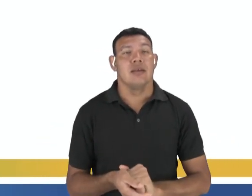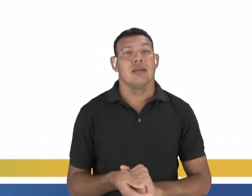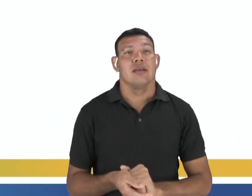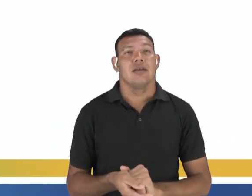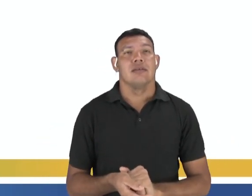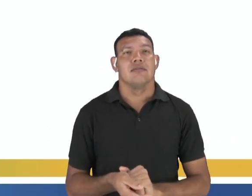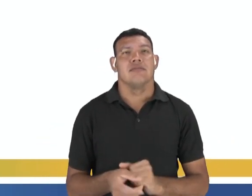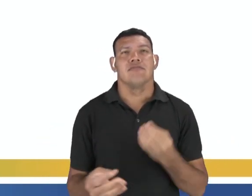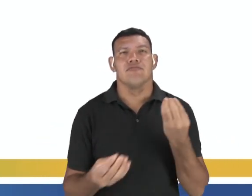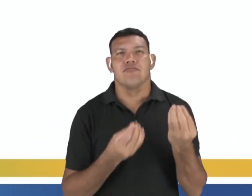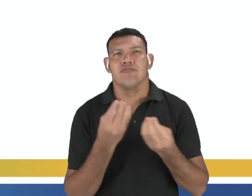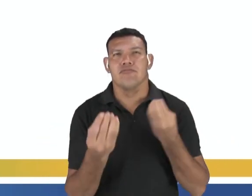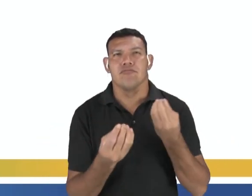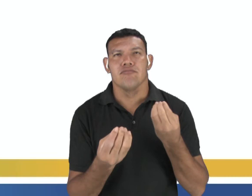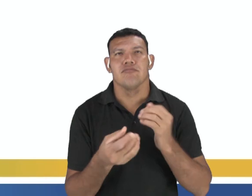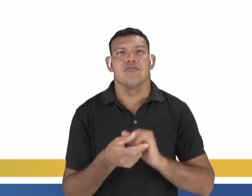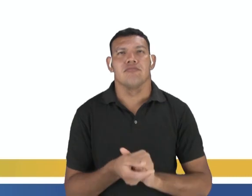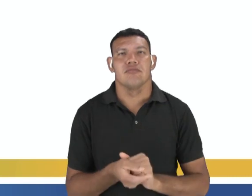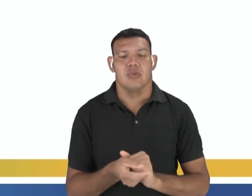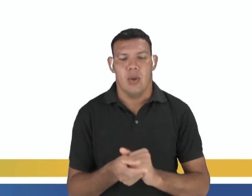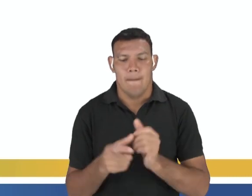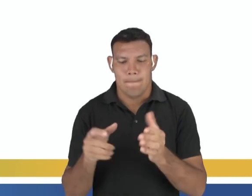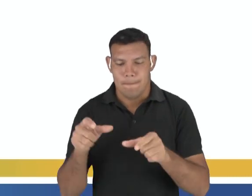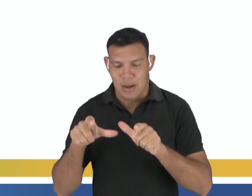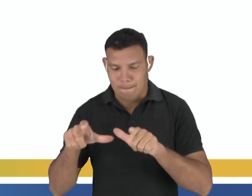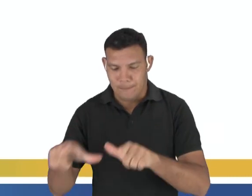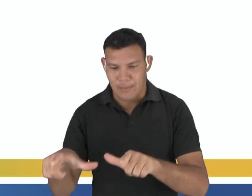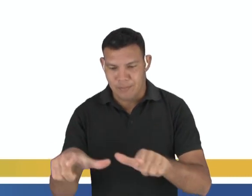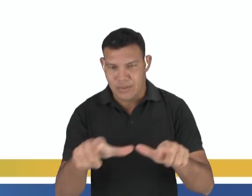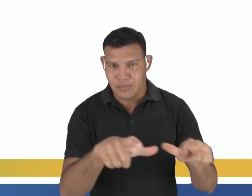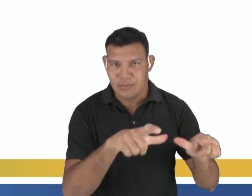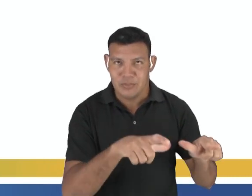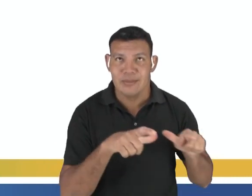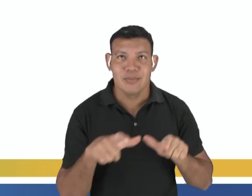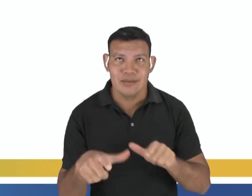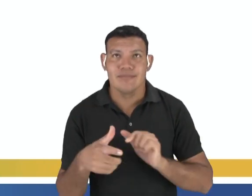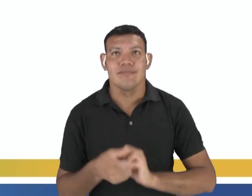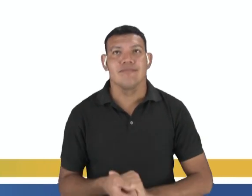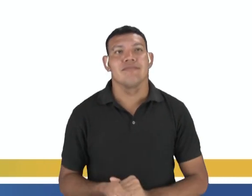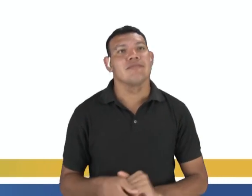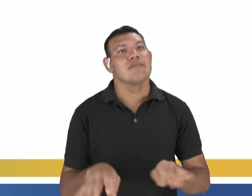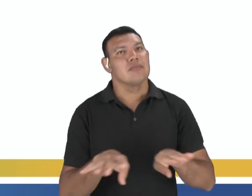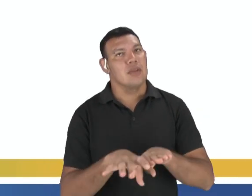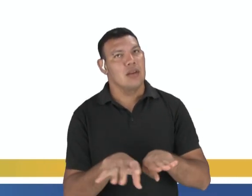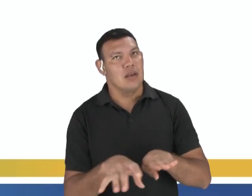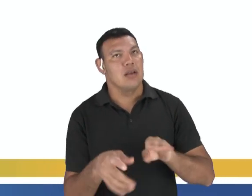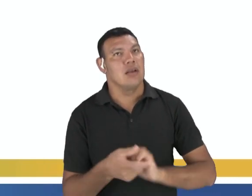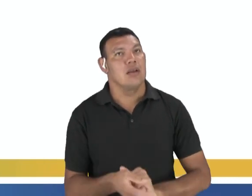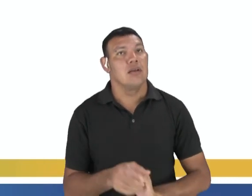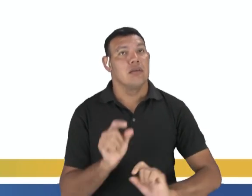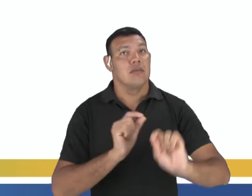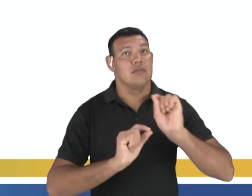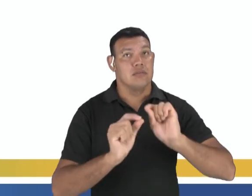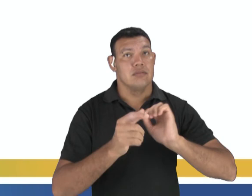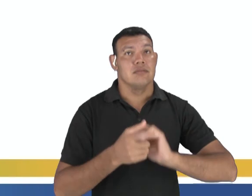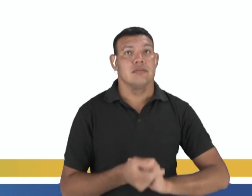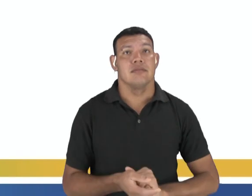qual será o comprimento do piso necessário? Também nessa questão a gente vai considerar o π só como 3, tá?